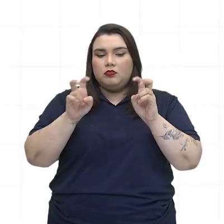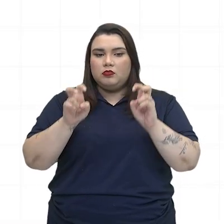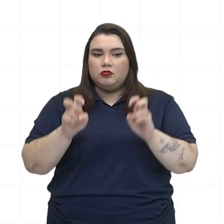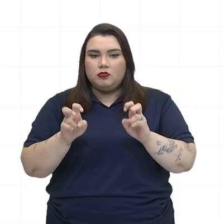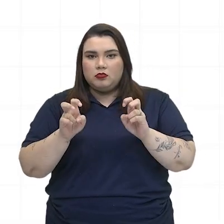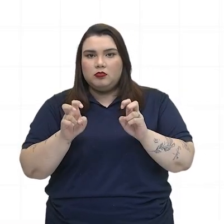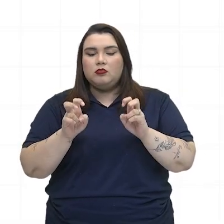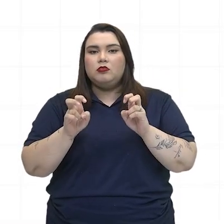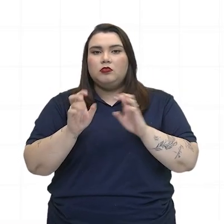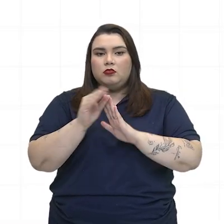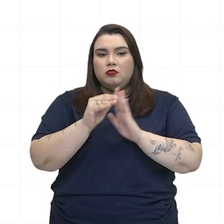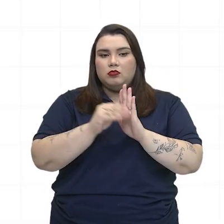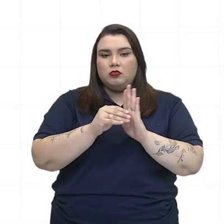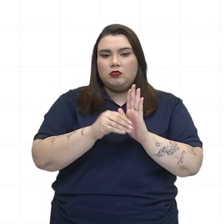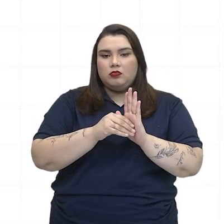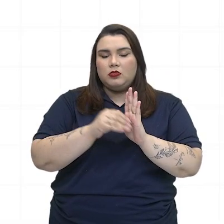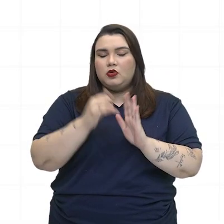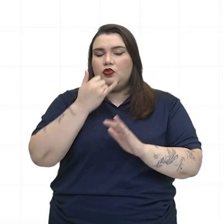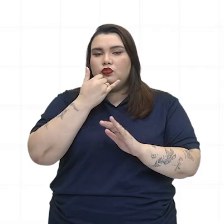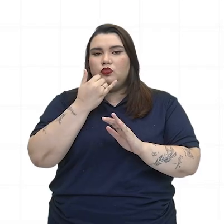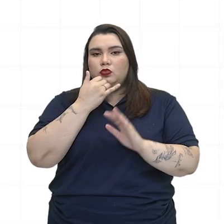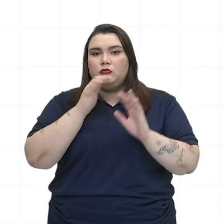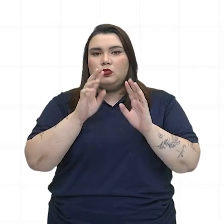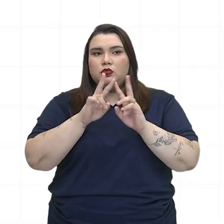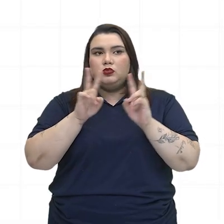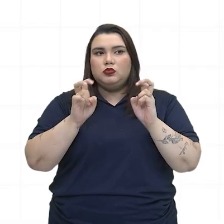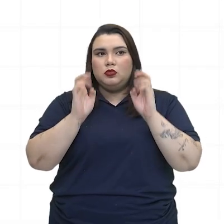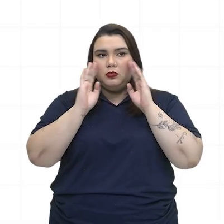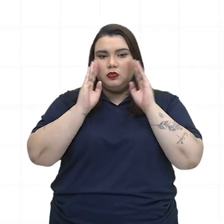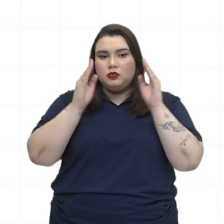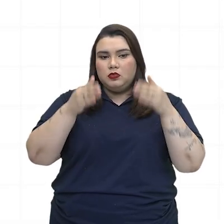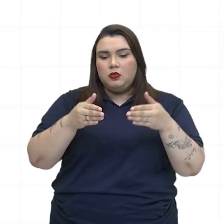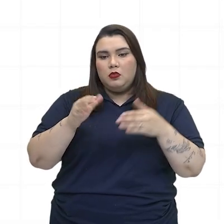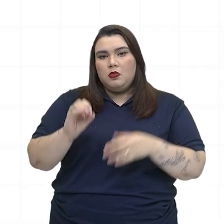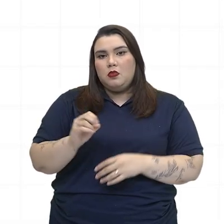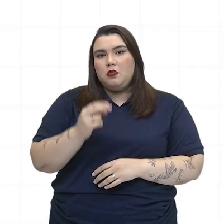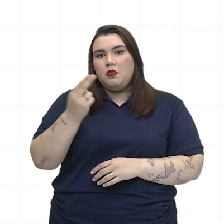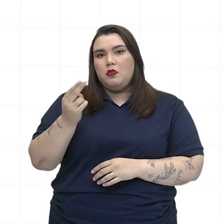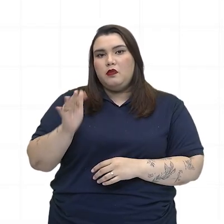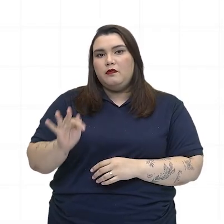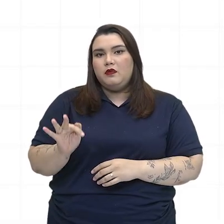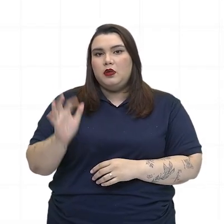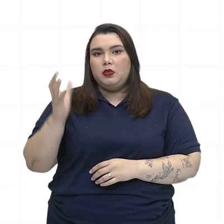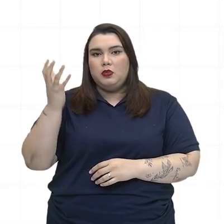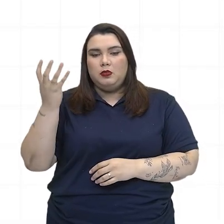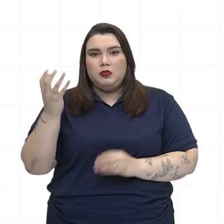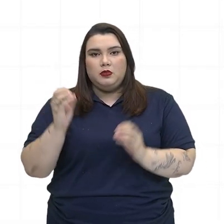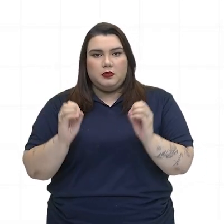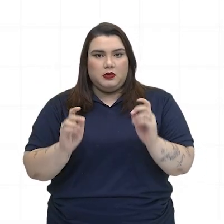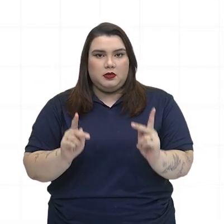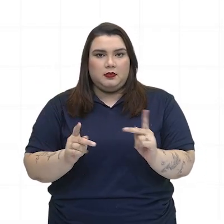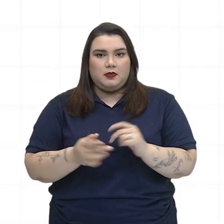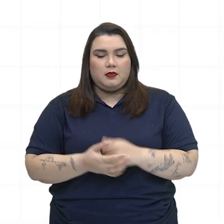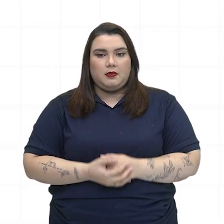informações sobre um determinado assunto ou fenômeno. Beleza?